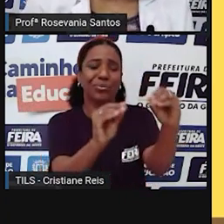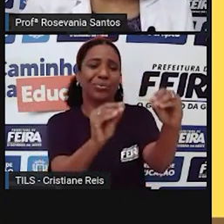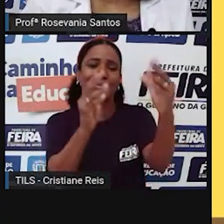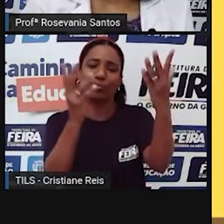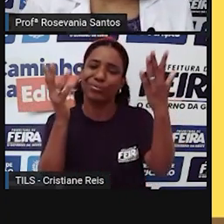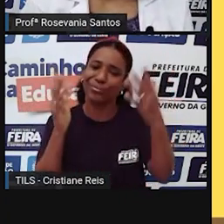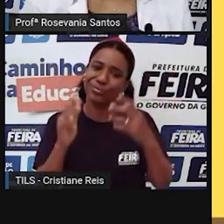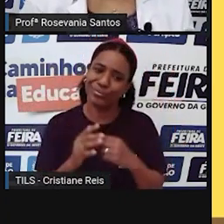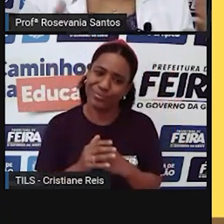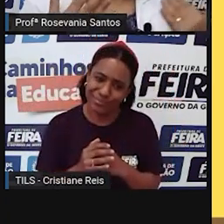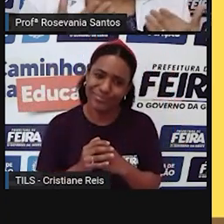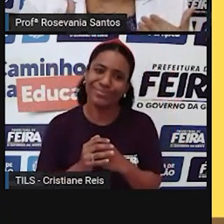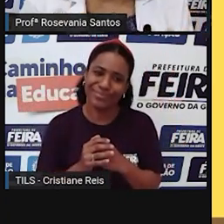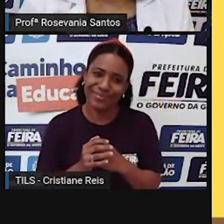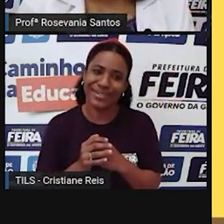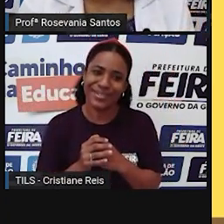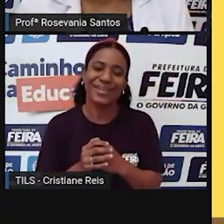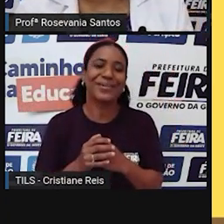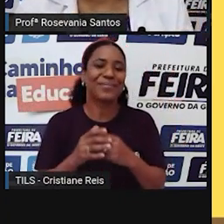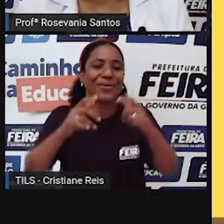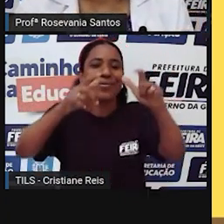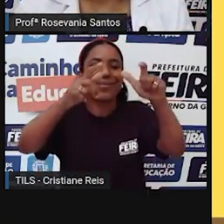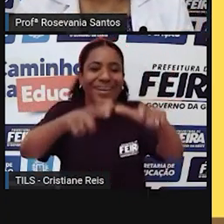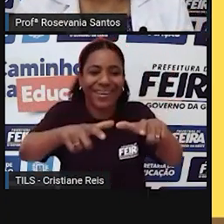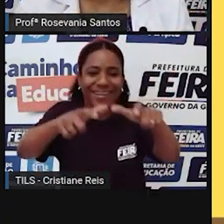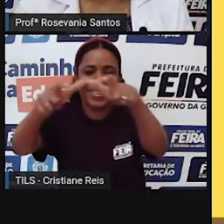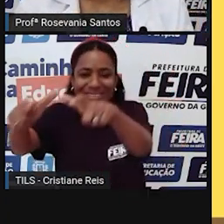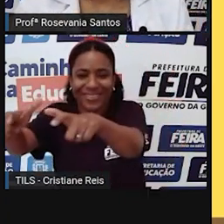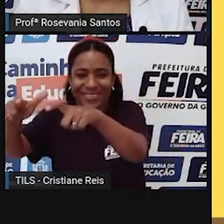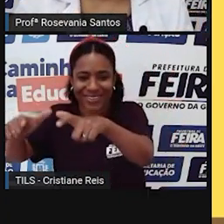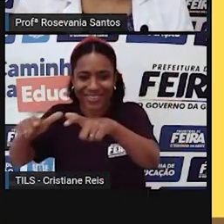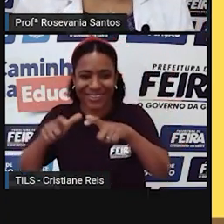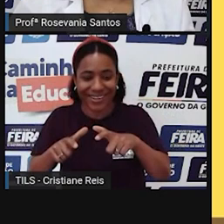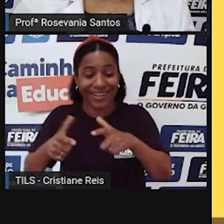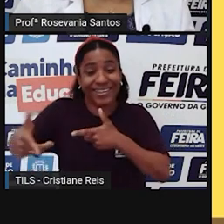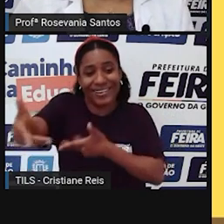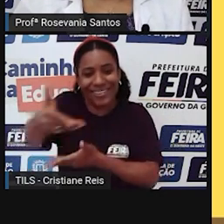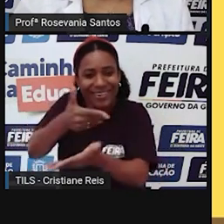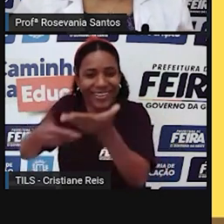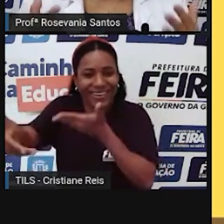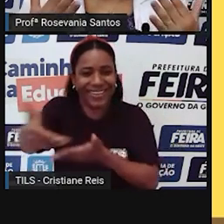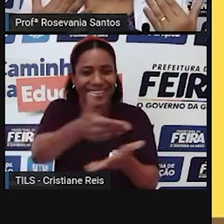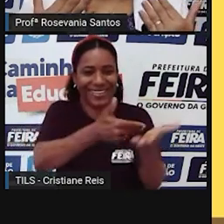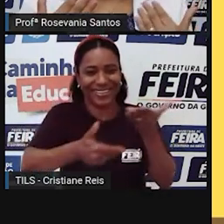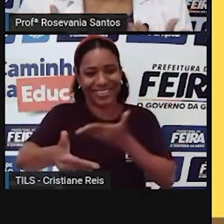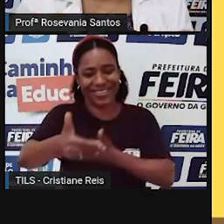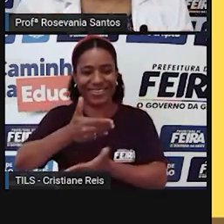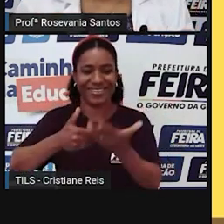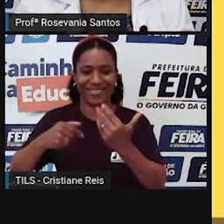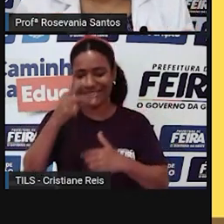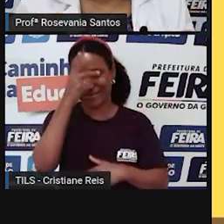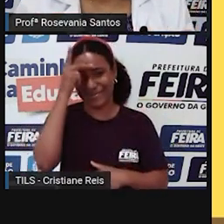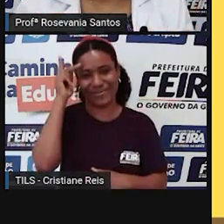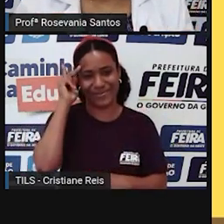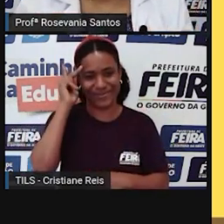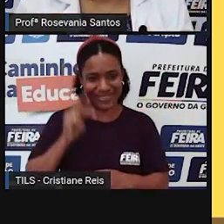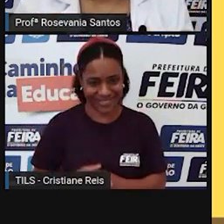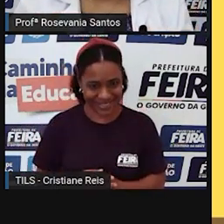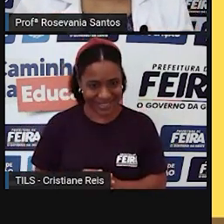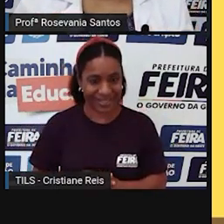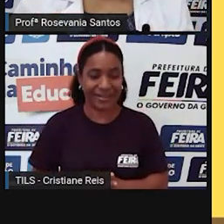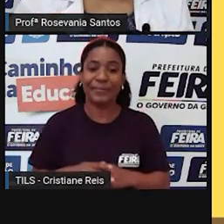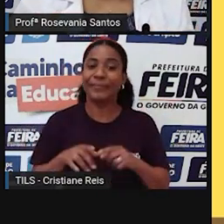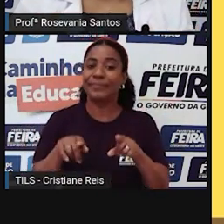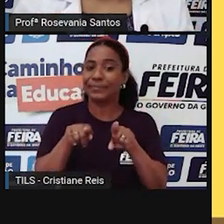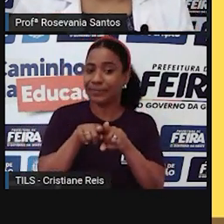vem acompanhado das pessoas que fazem parte desse lugar. E também vem acompanhado de um comportamento. Por